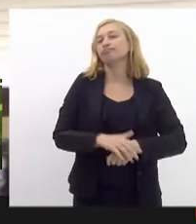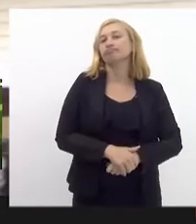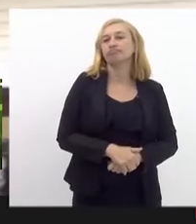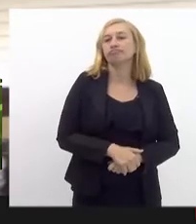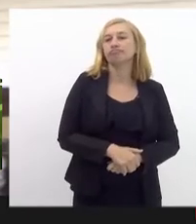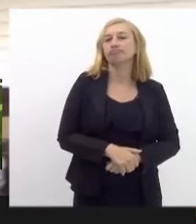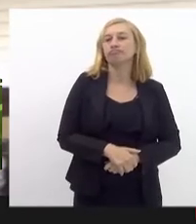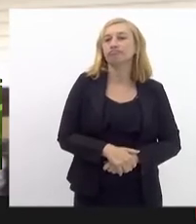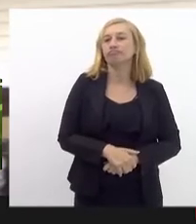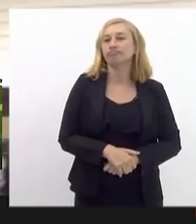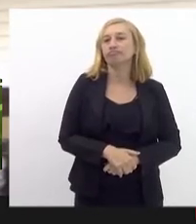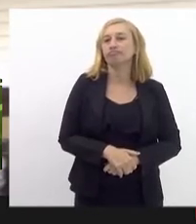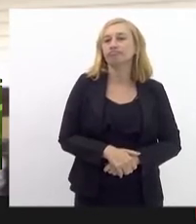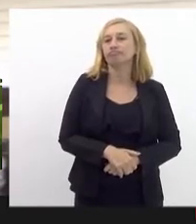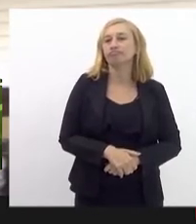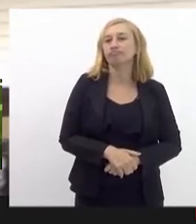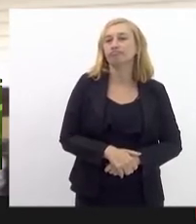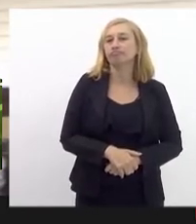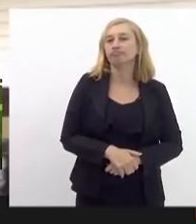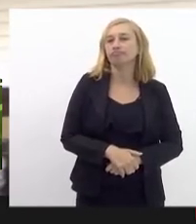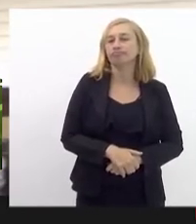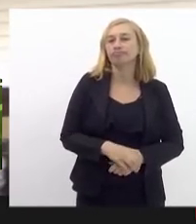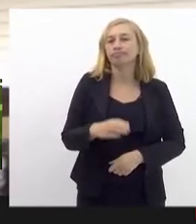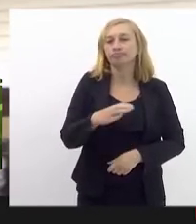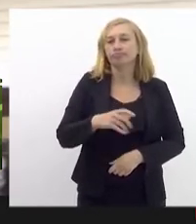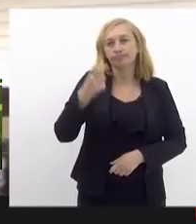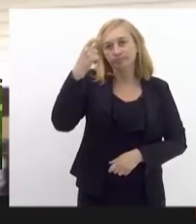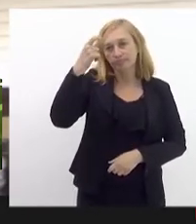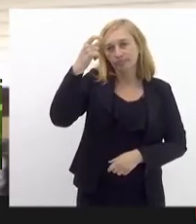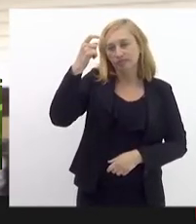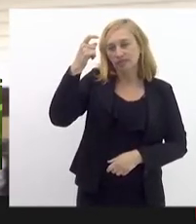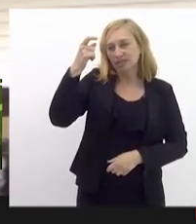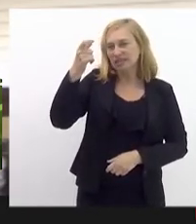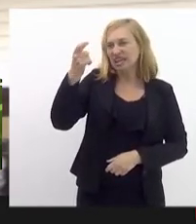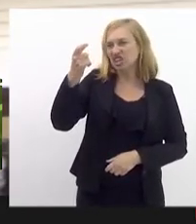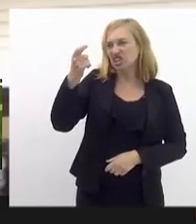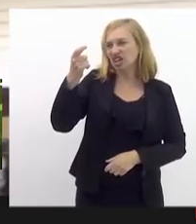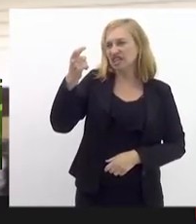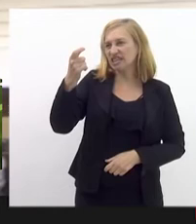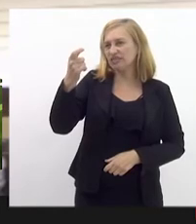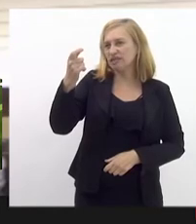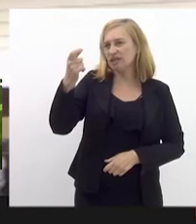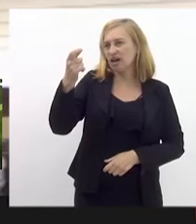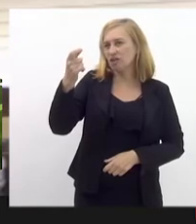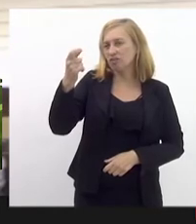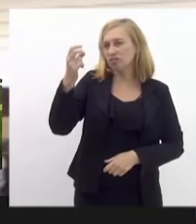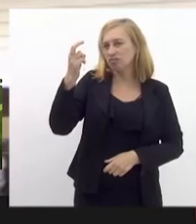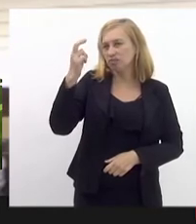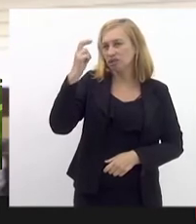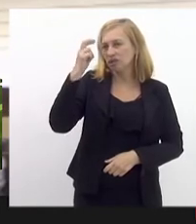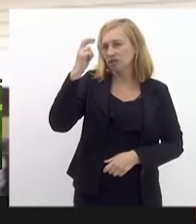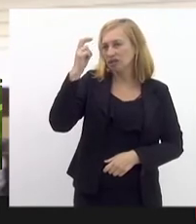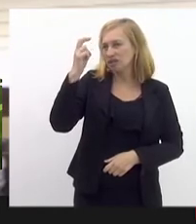na área da inteligência artificial, vamos ter aí uma revolução aí com a